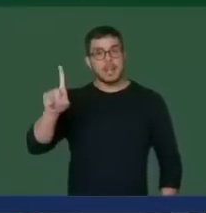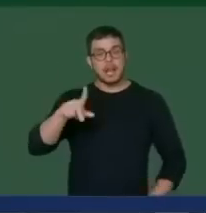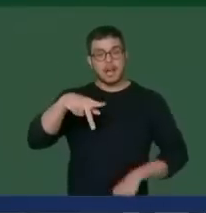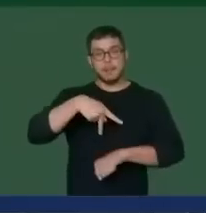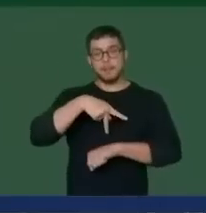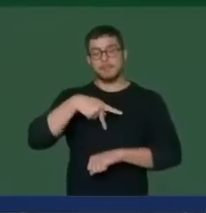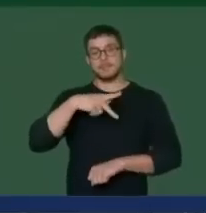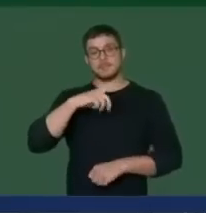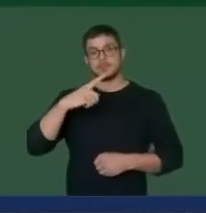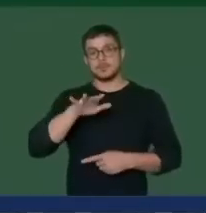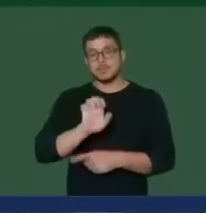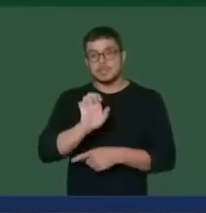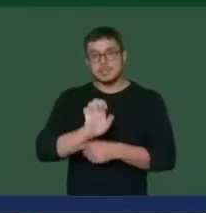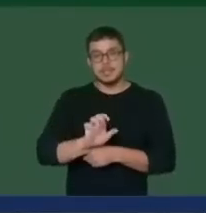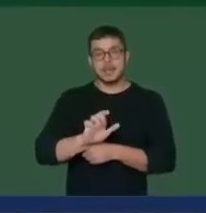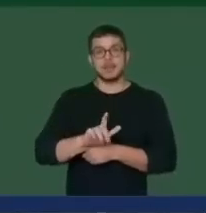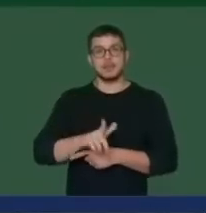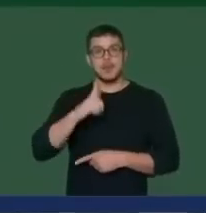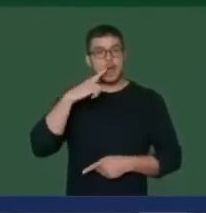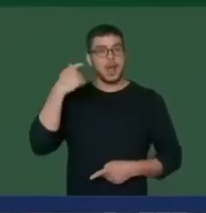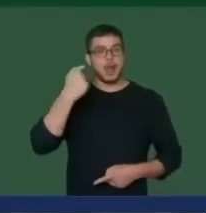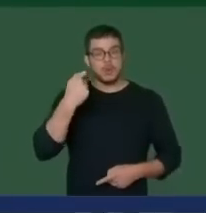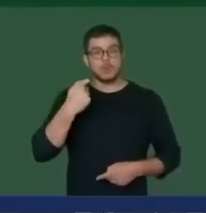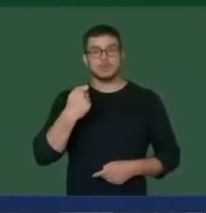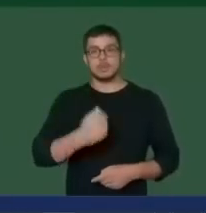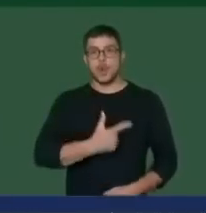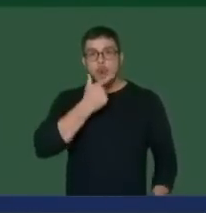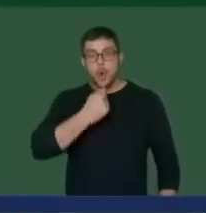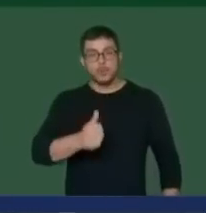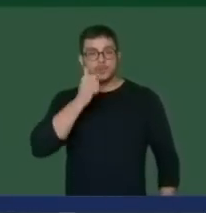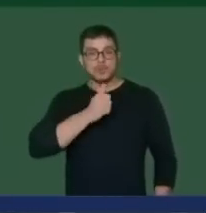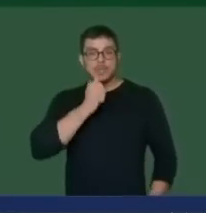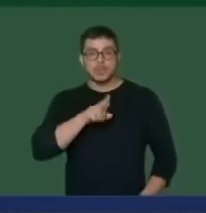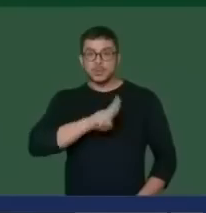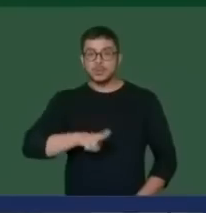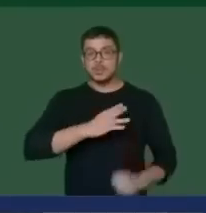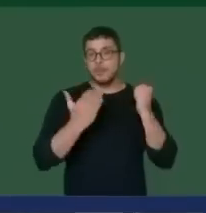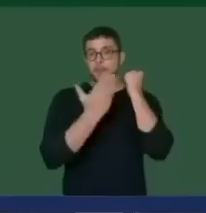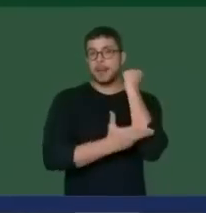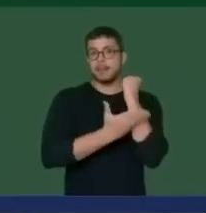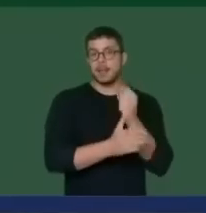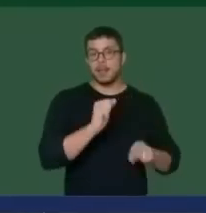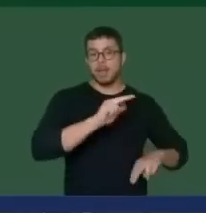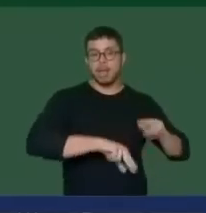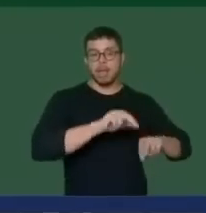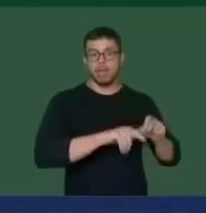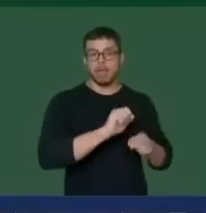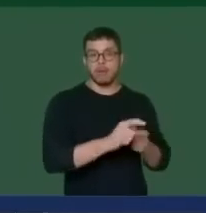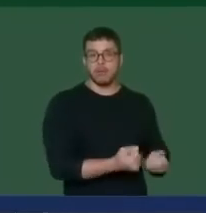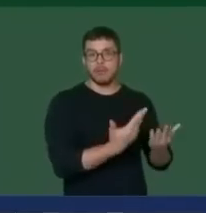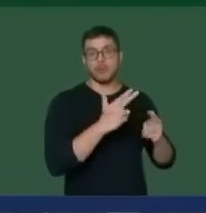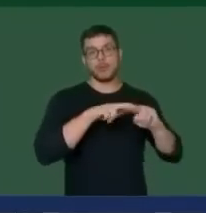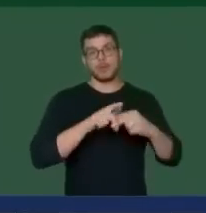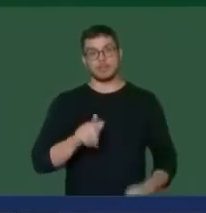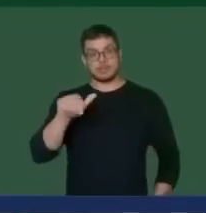homens cozinhando com lenha devido ao preço excessivo do gás. Também testemunhei em